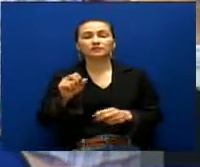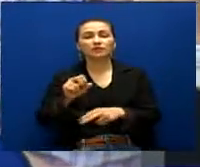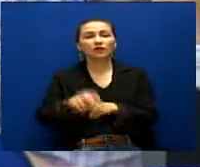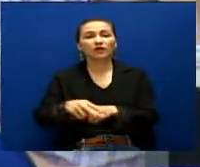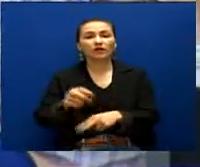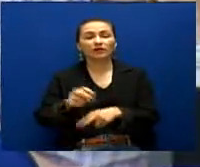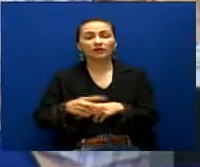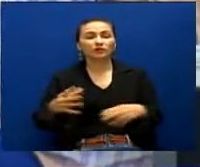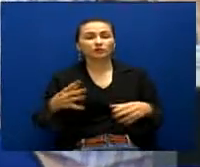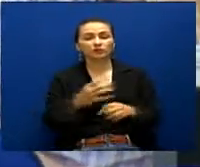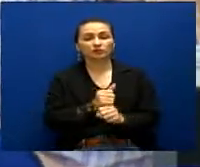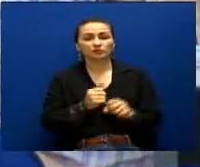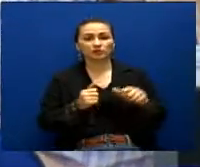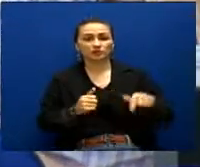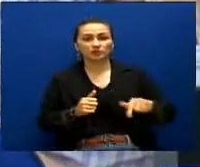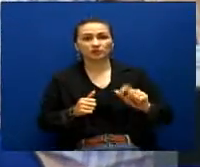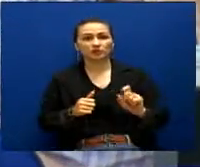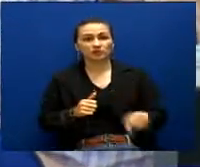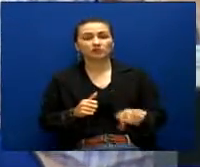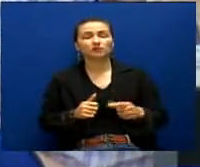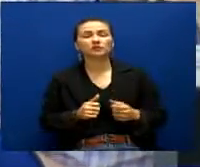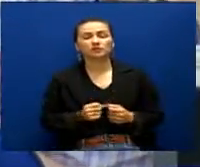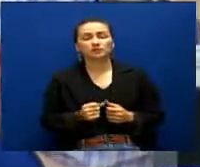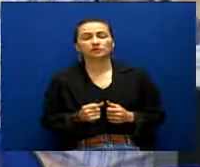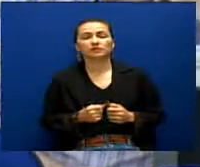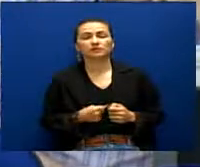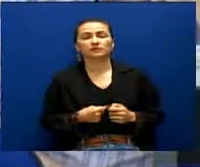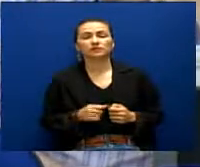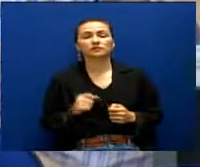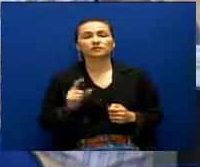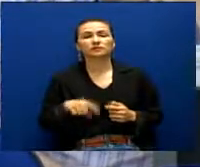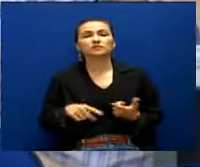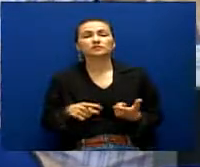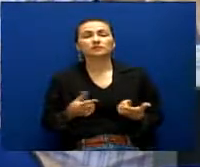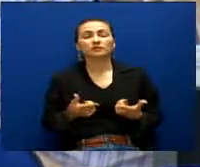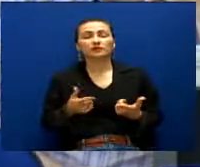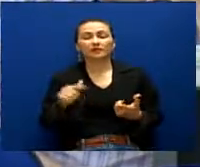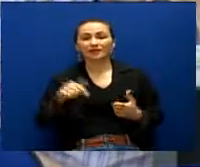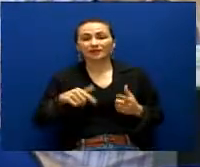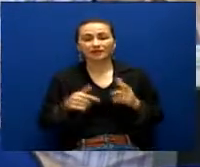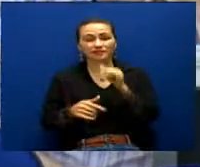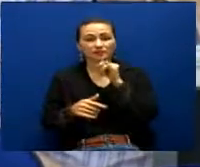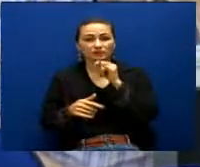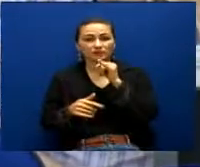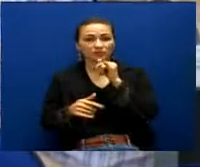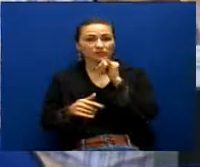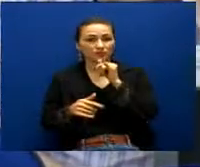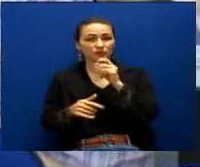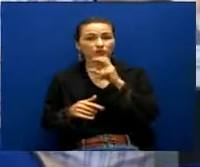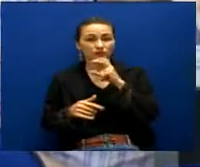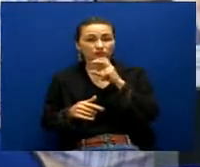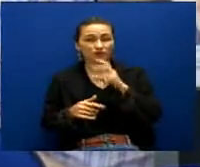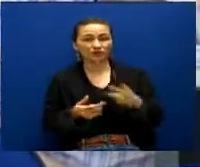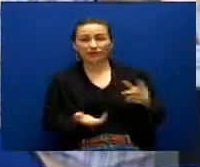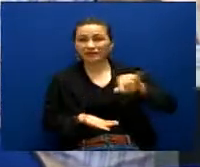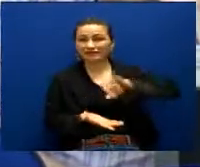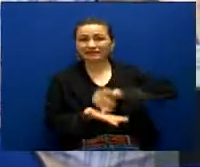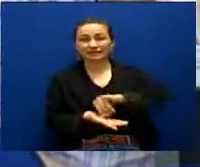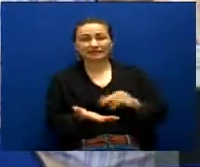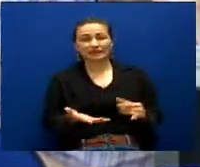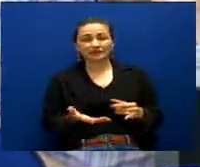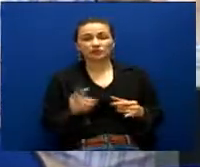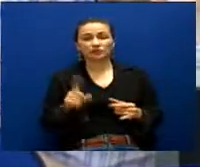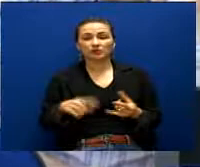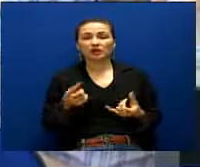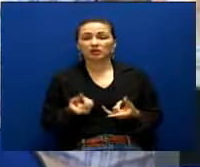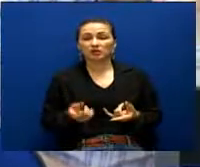que é um número absurdo para uma cidade que é polo de uma região metropolitana, que é uma das regiões que mais arrecada, uma das